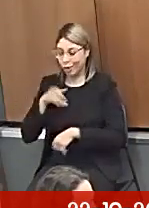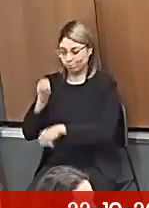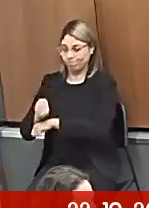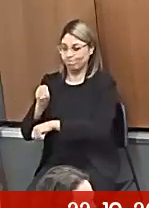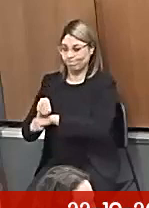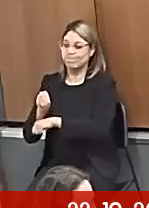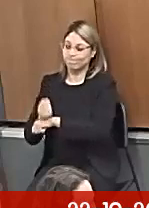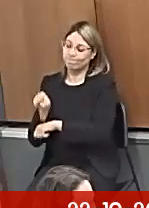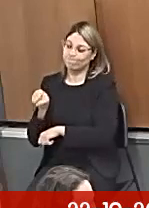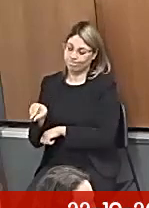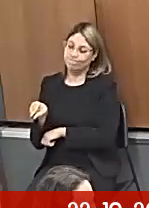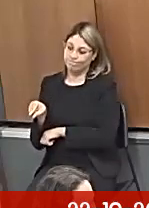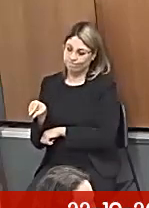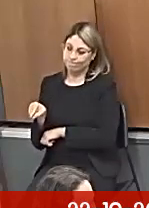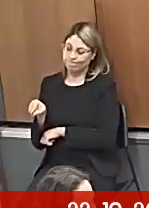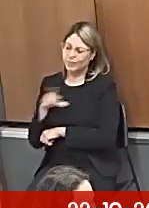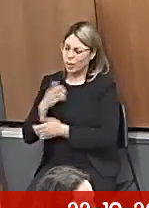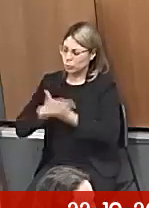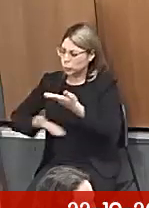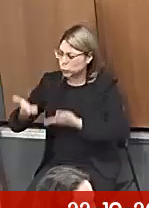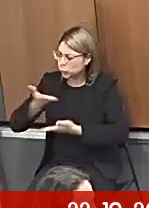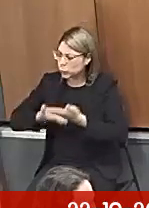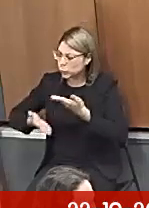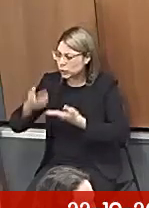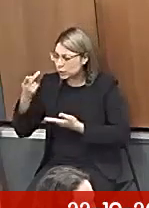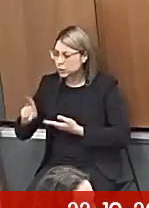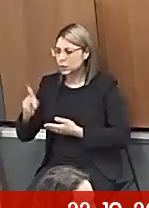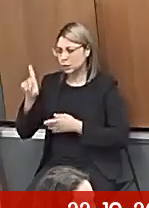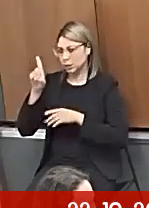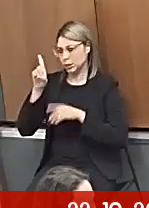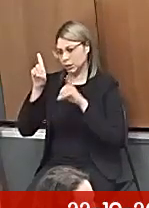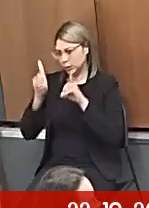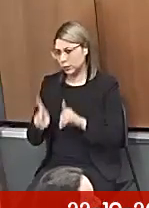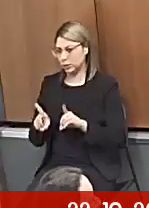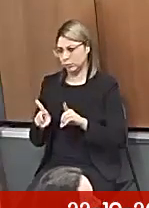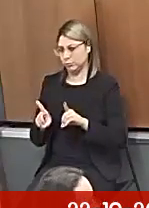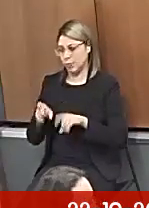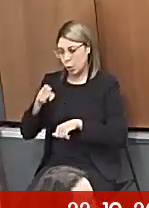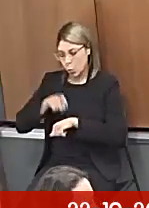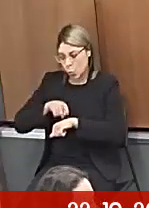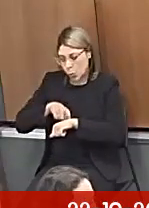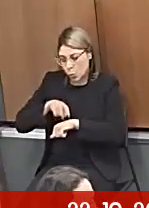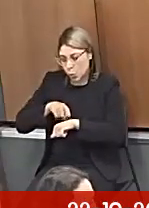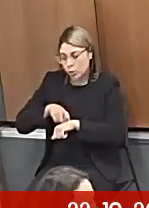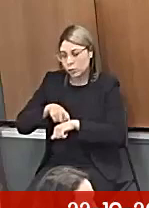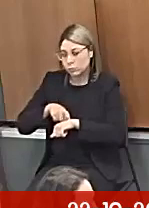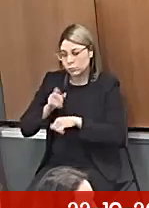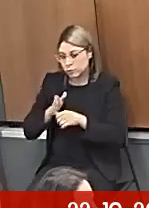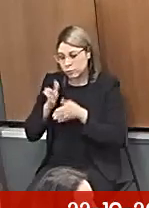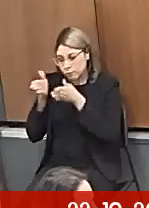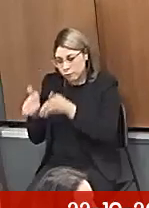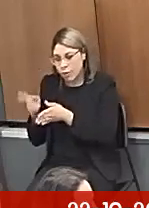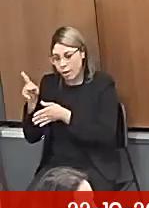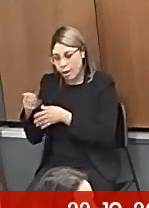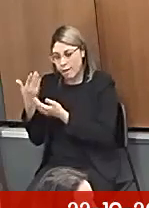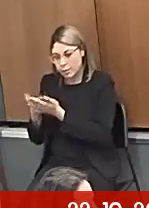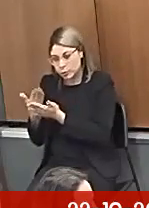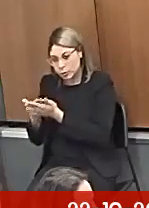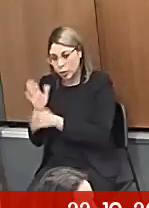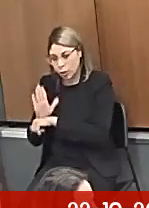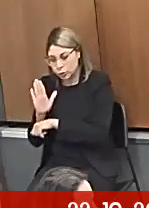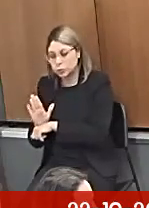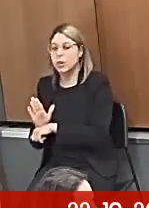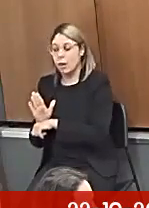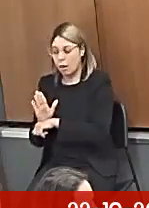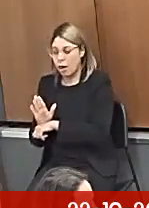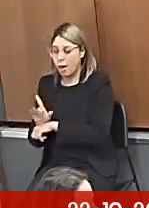cuidado. Ele era trabalhado na deficiência dele, naquele horário que ele ia na sala recurso.